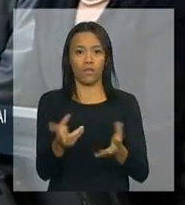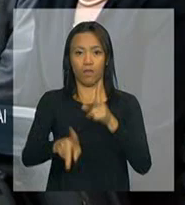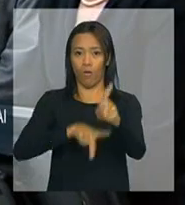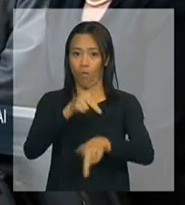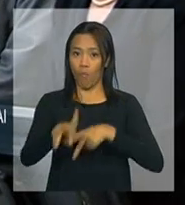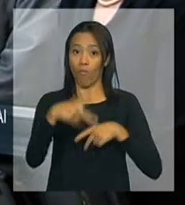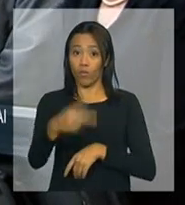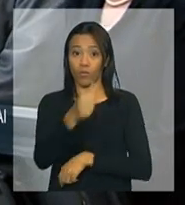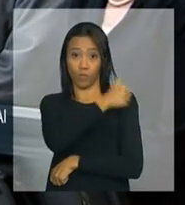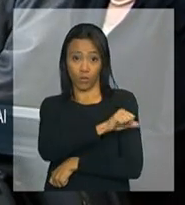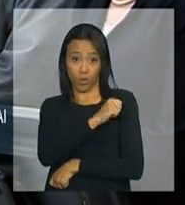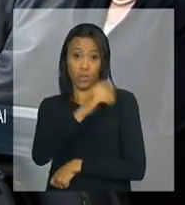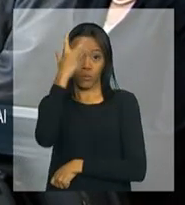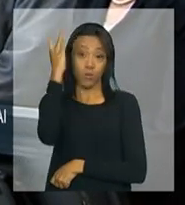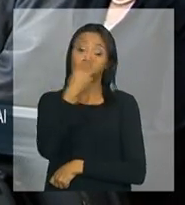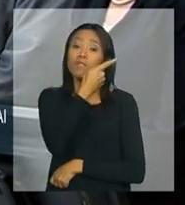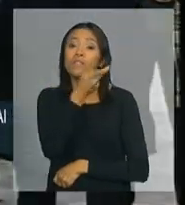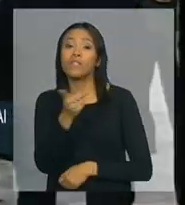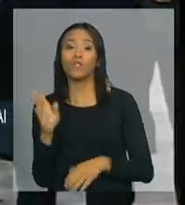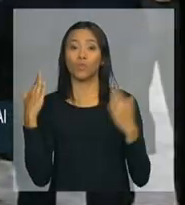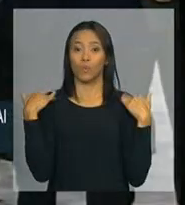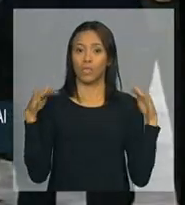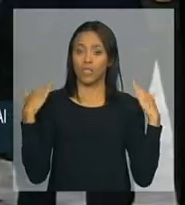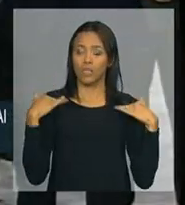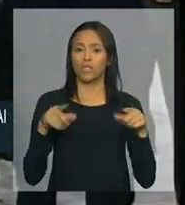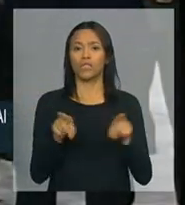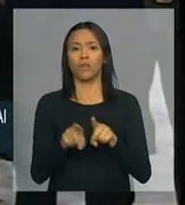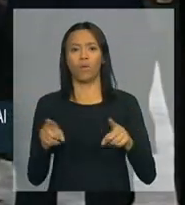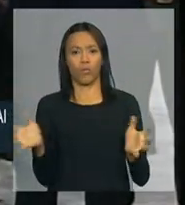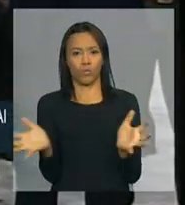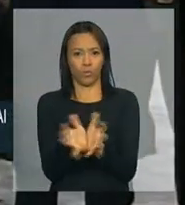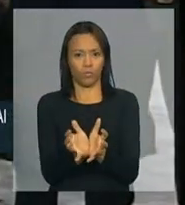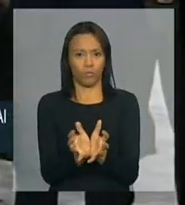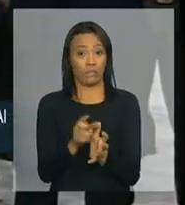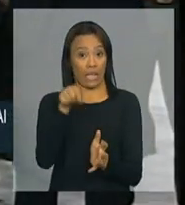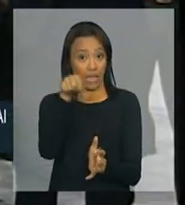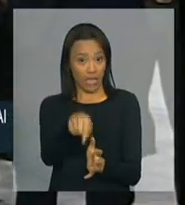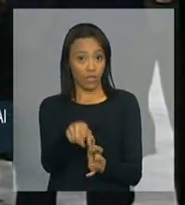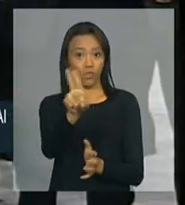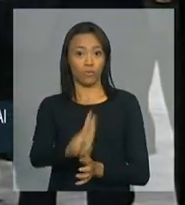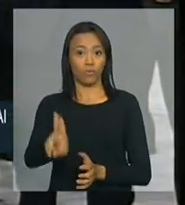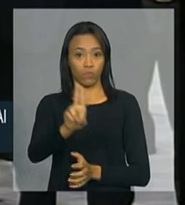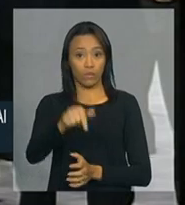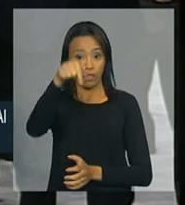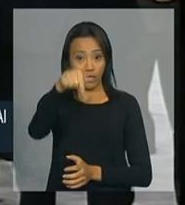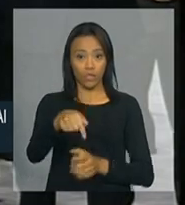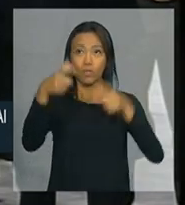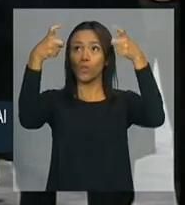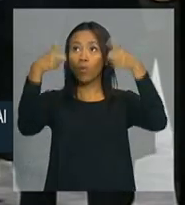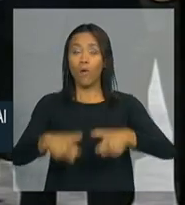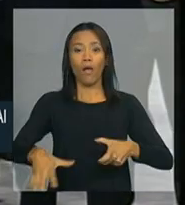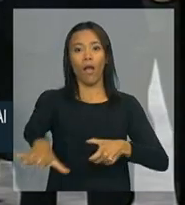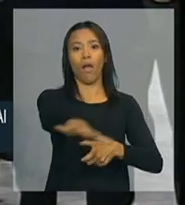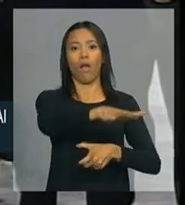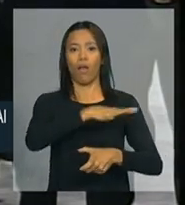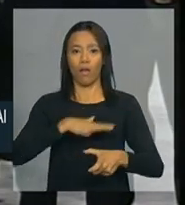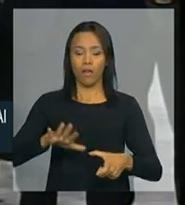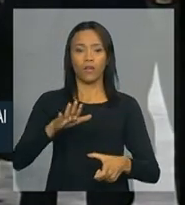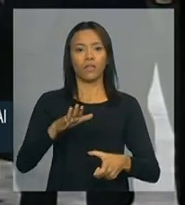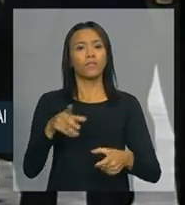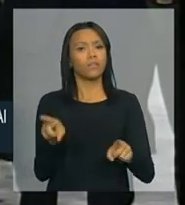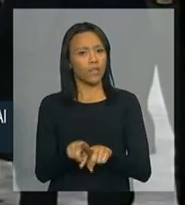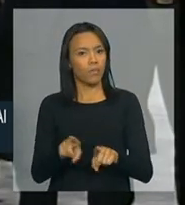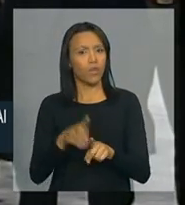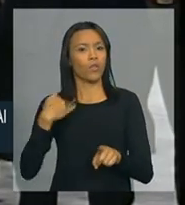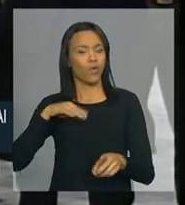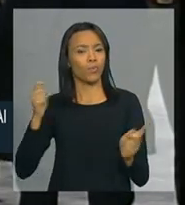aos turistas, aos visitantes, às delegações, nesse equipamento, nesse prédio, e com aquilo que nós